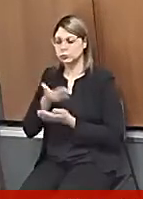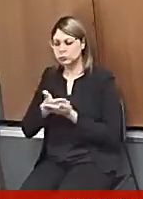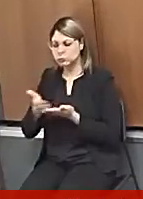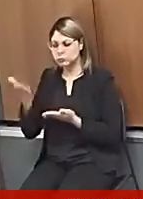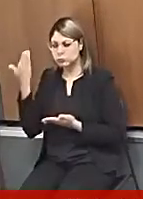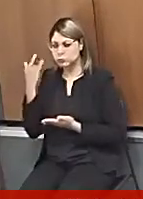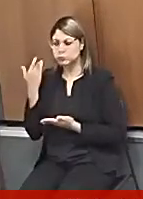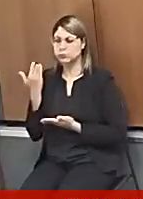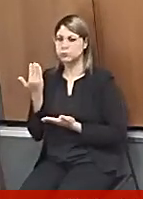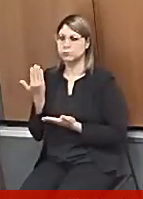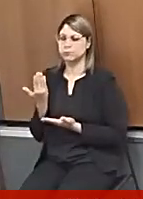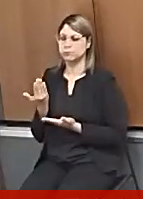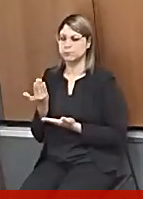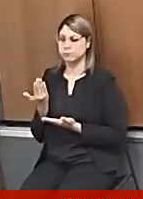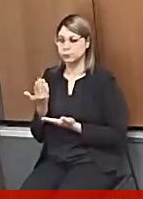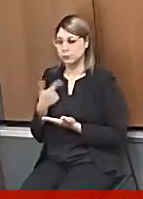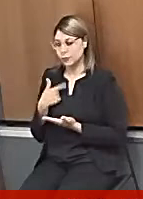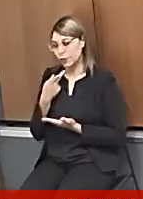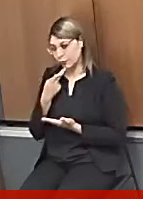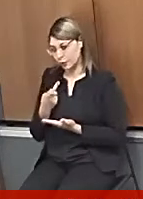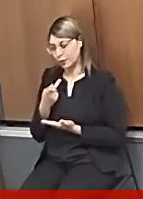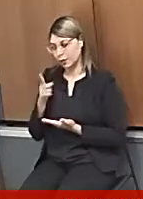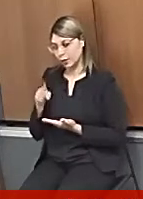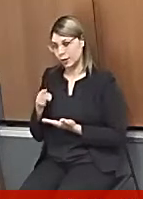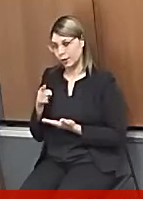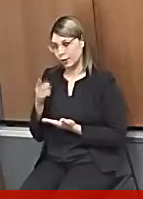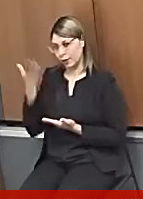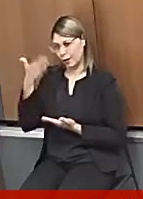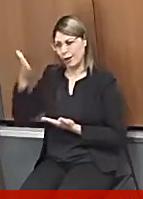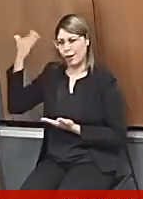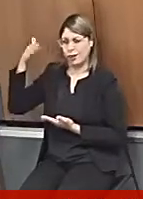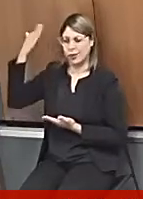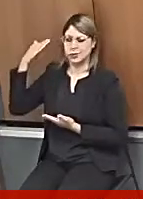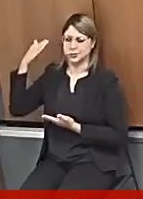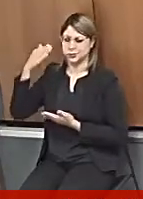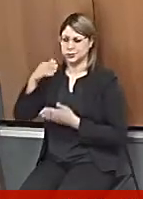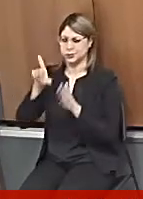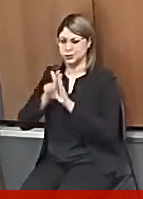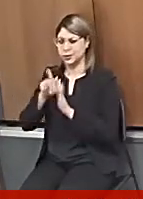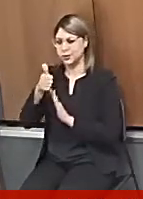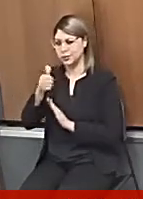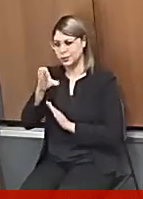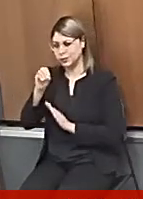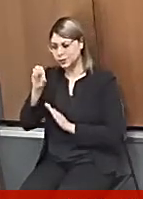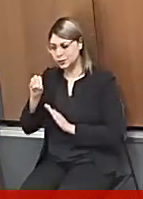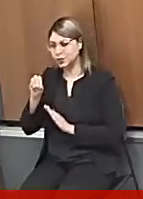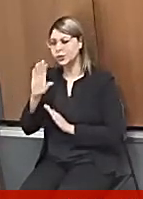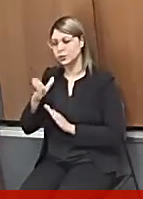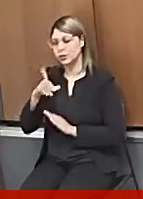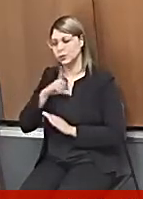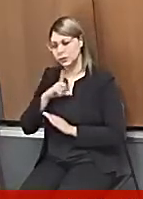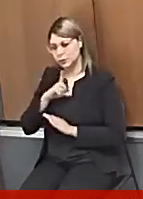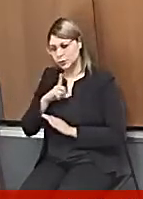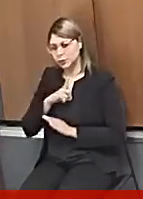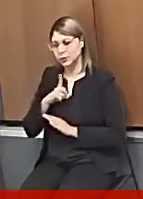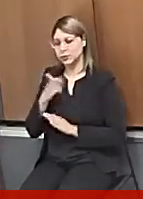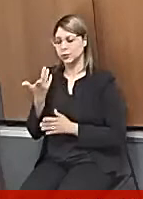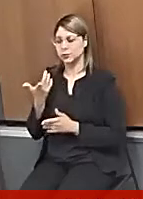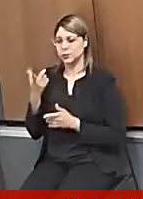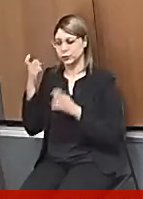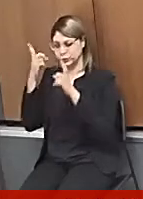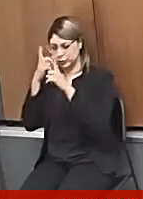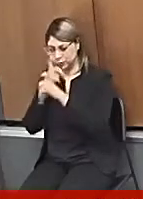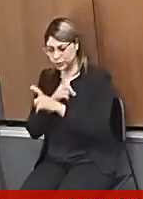primeiro momento eu vou te dizer sim desde antes da lei sem ela vem enfrentando nessas questões